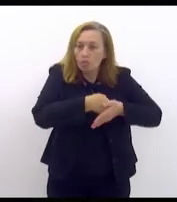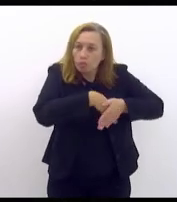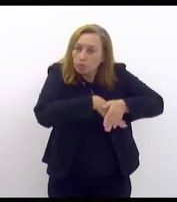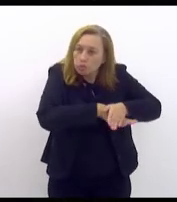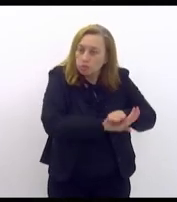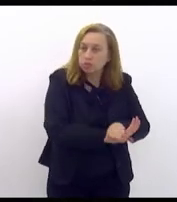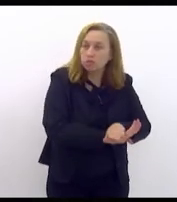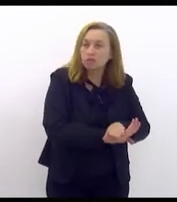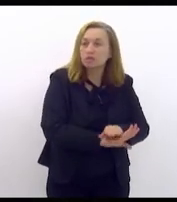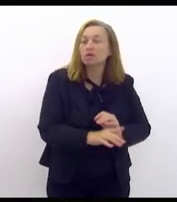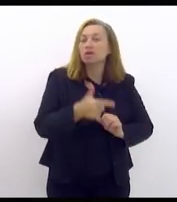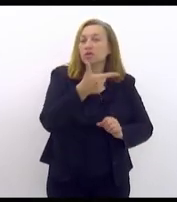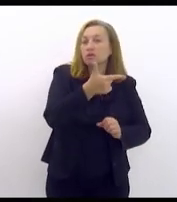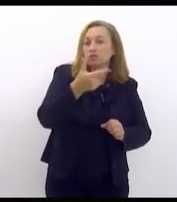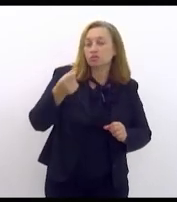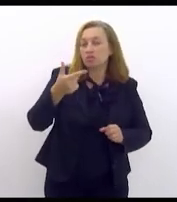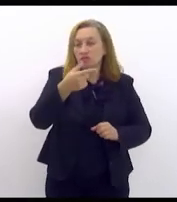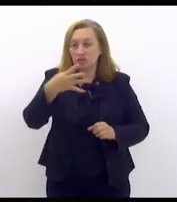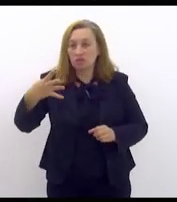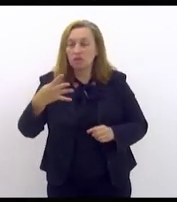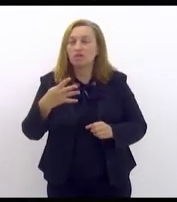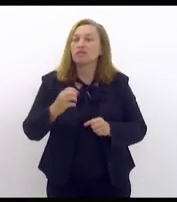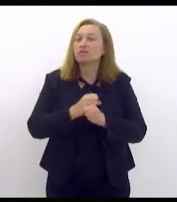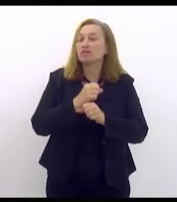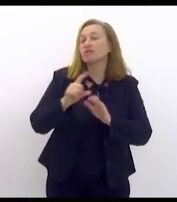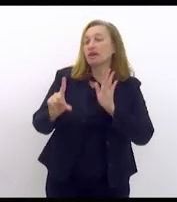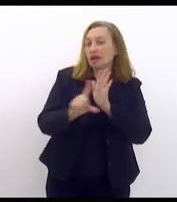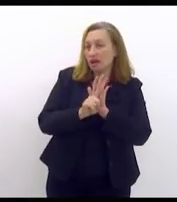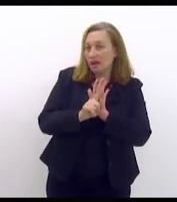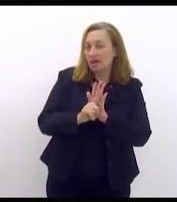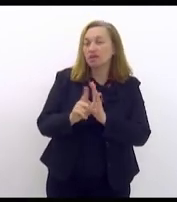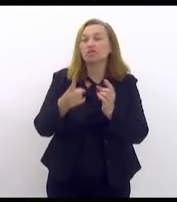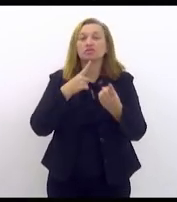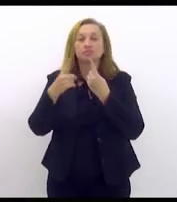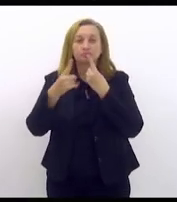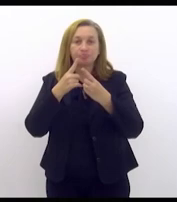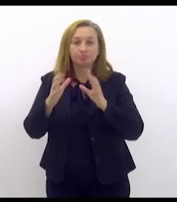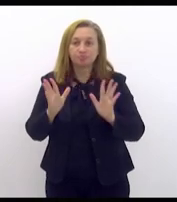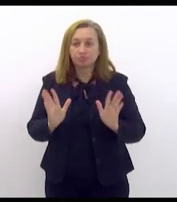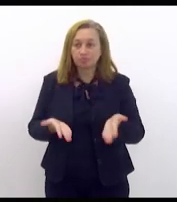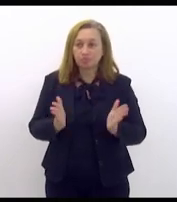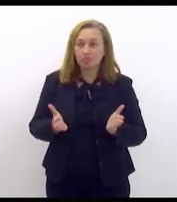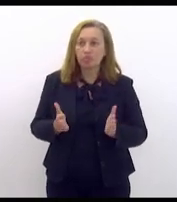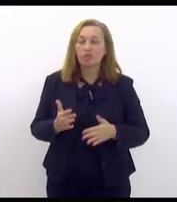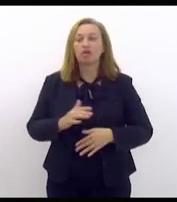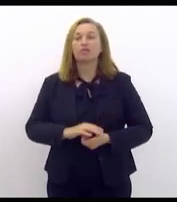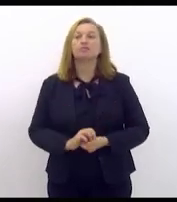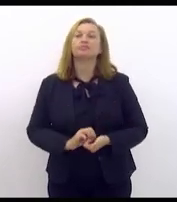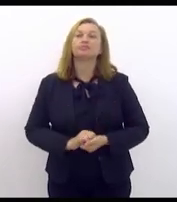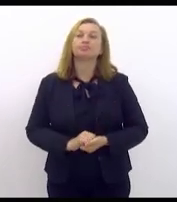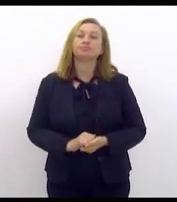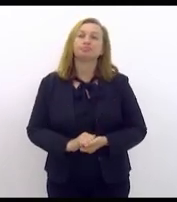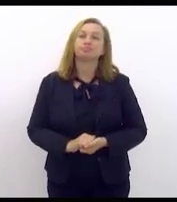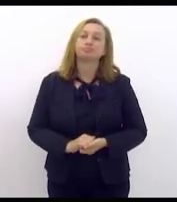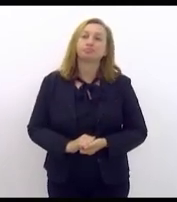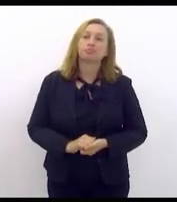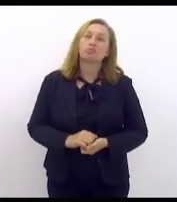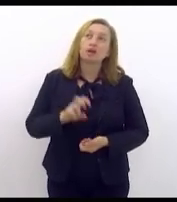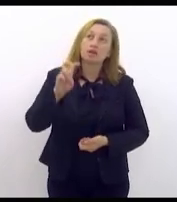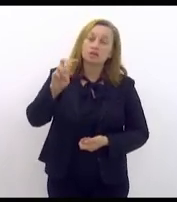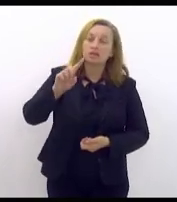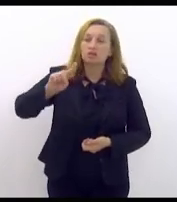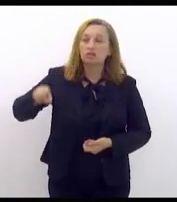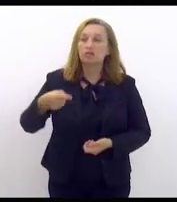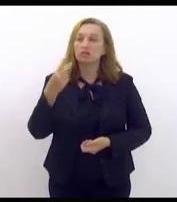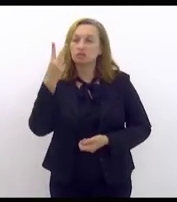para 2024, na lei que nós estamos aqui discutindo, a previsão é de